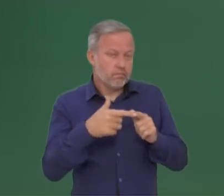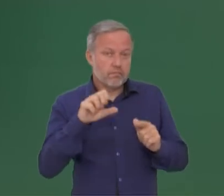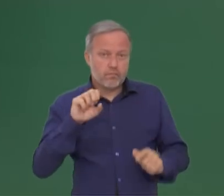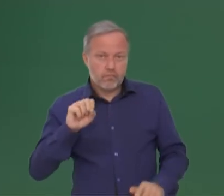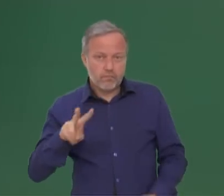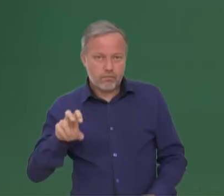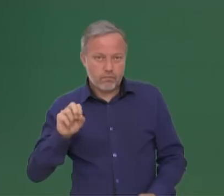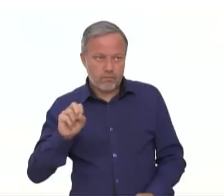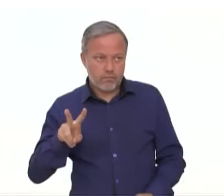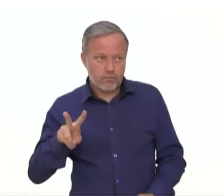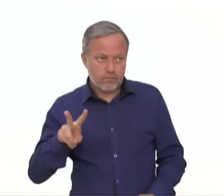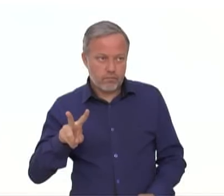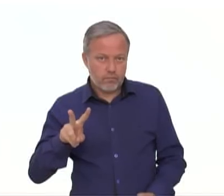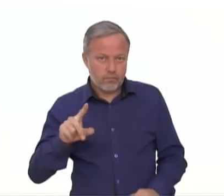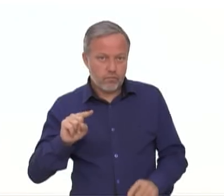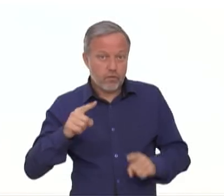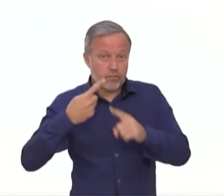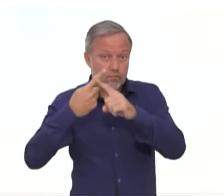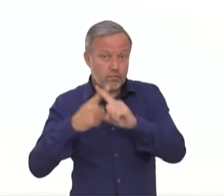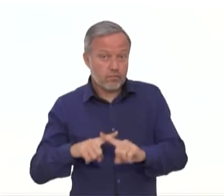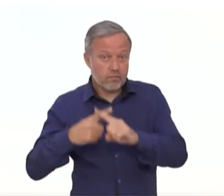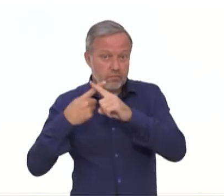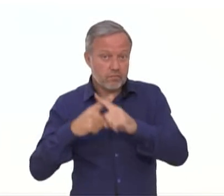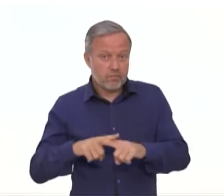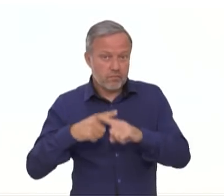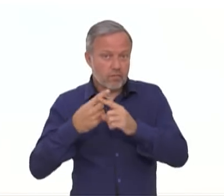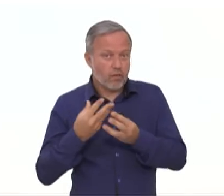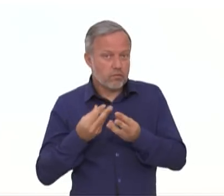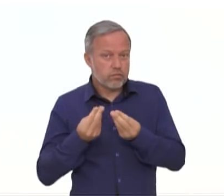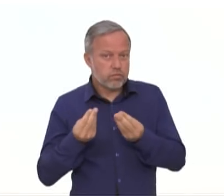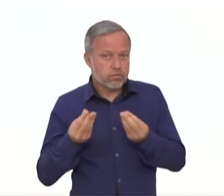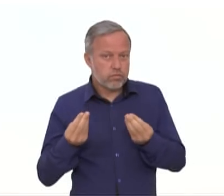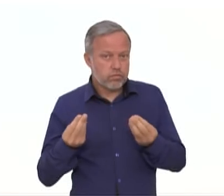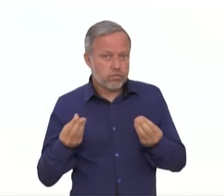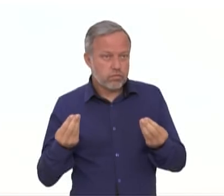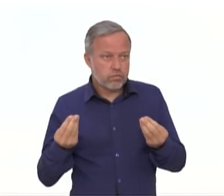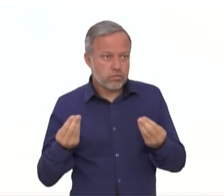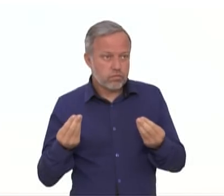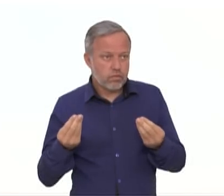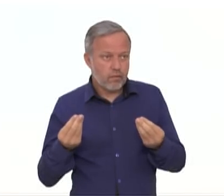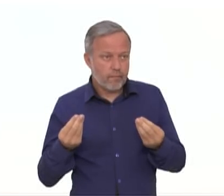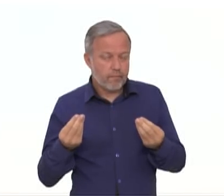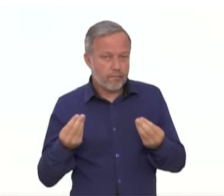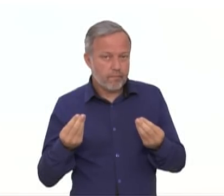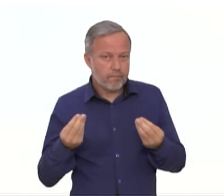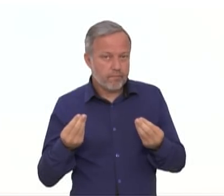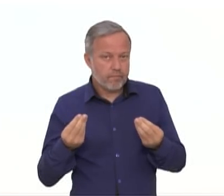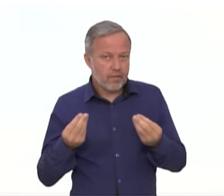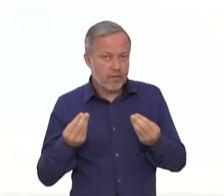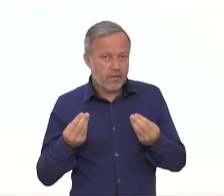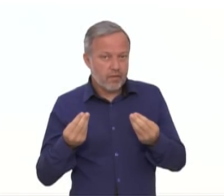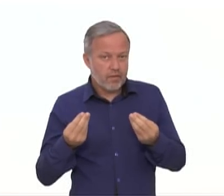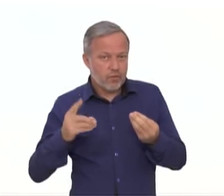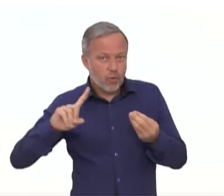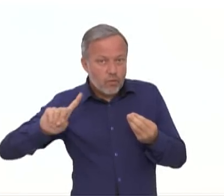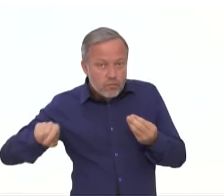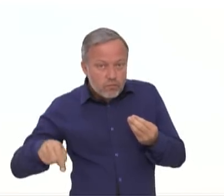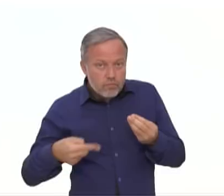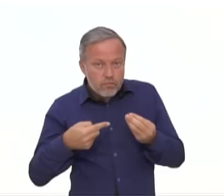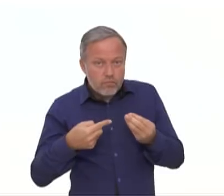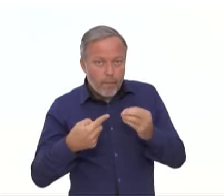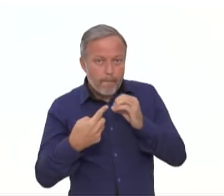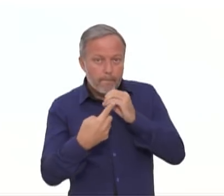só são capazes de se reproduzir, ou seja, de se multiplicar, no interior de outra célula. Então,